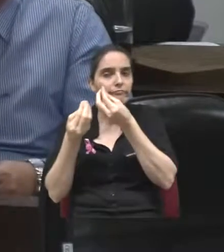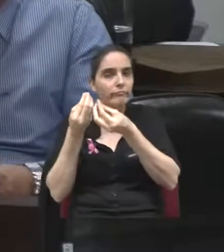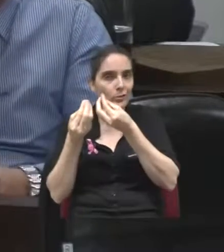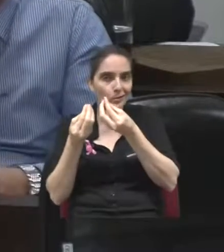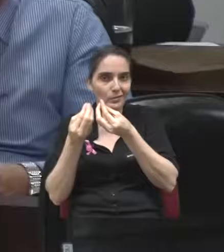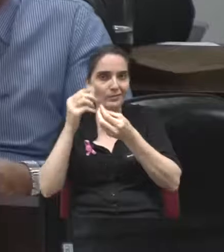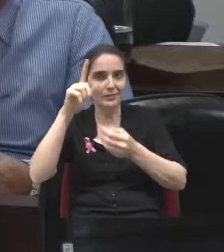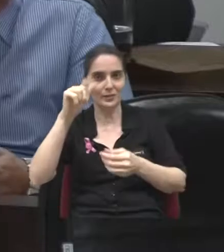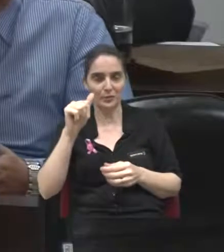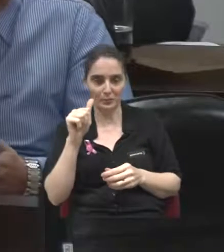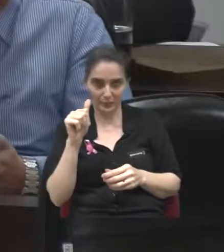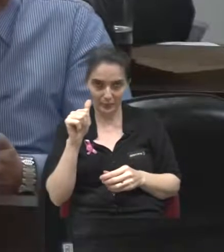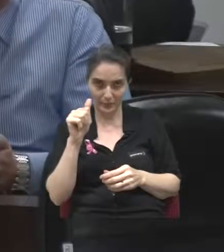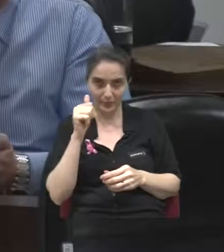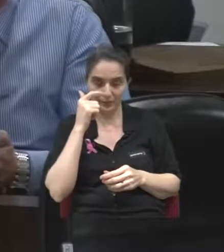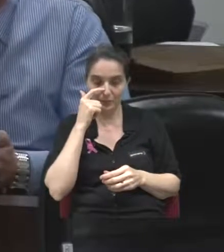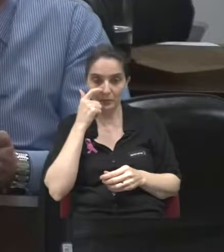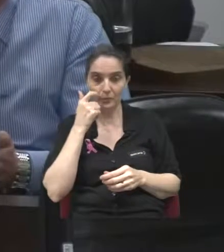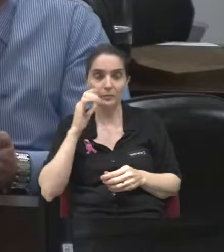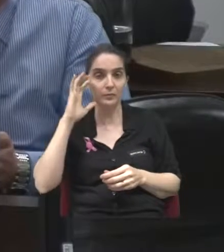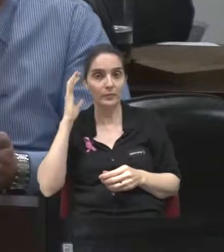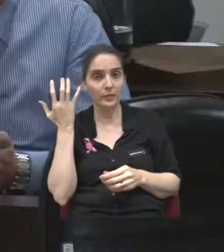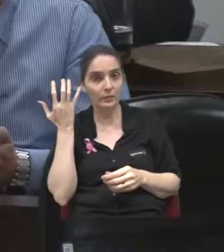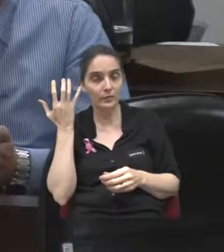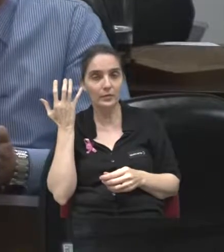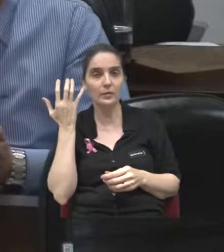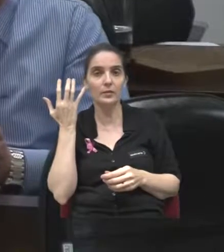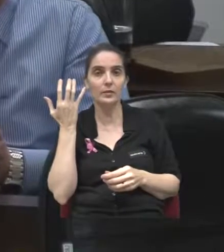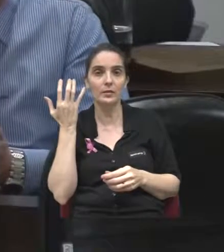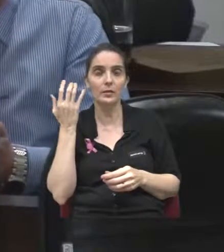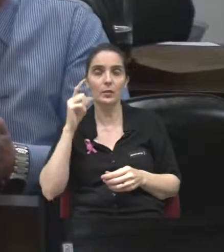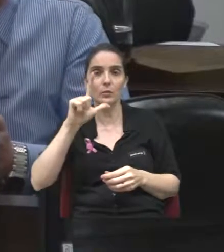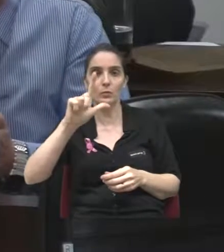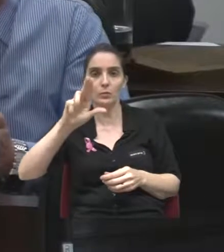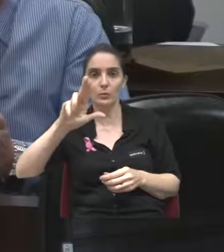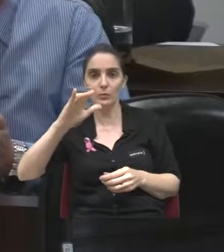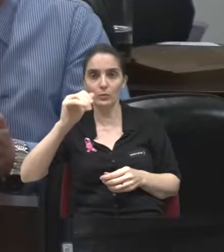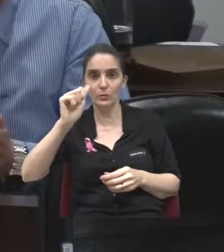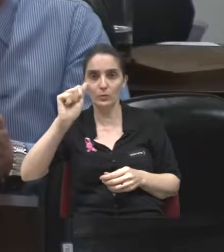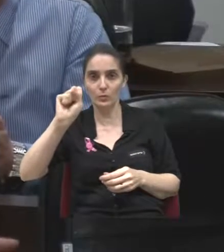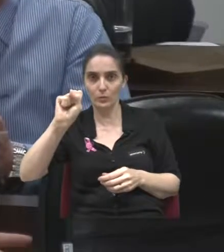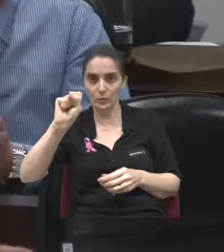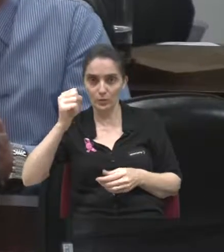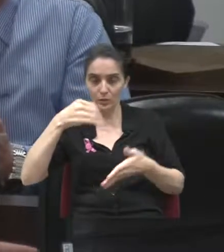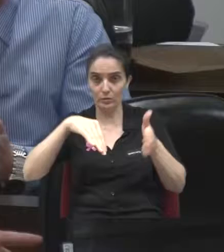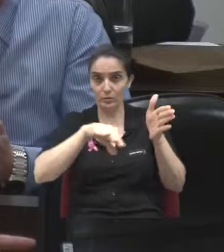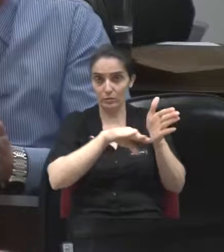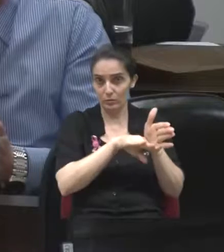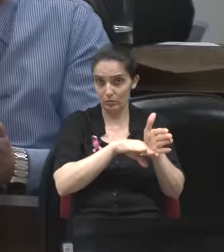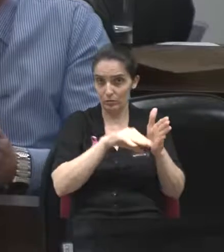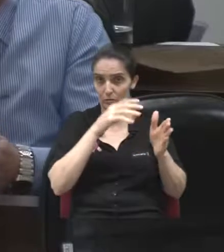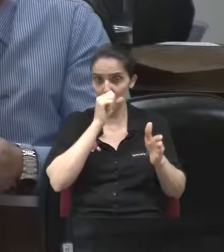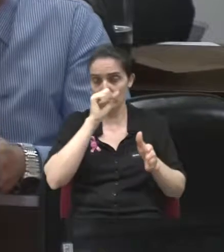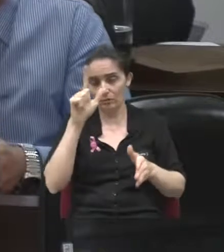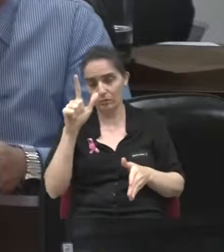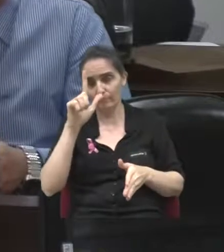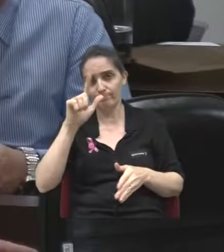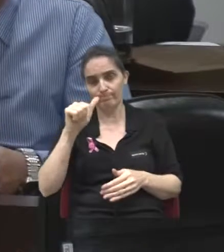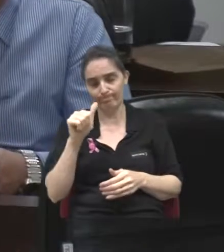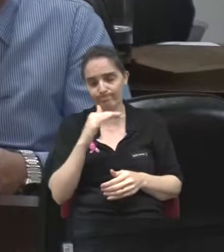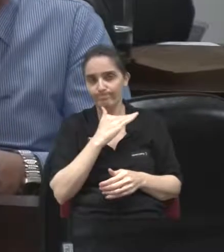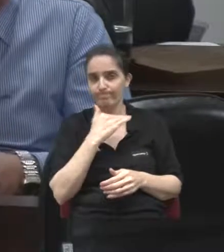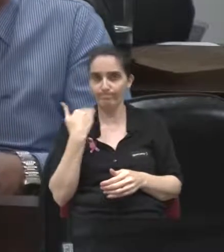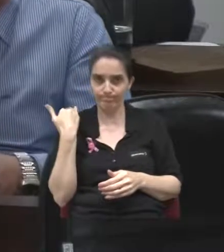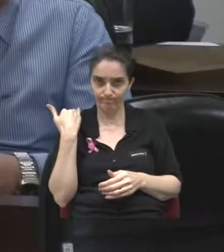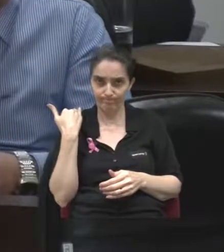tivemos o episódio do menino Lucas, que veio para Limeira e acabou falecendo